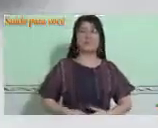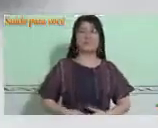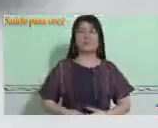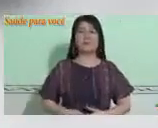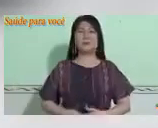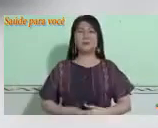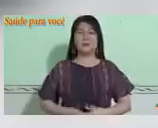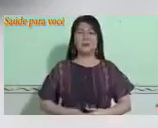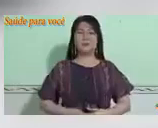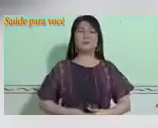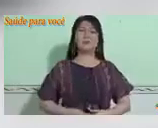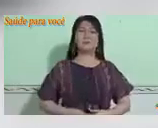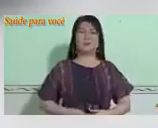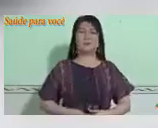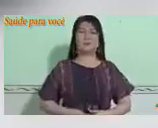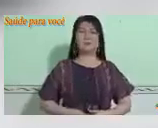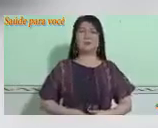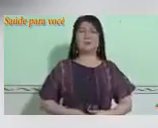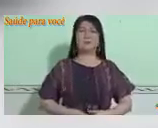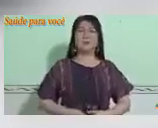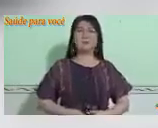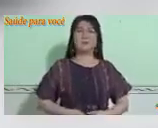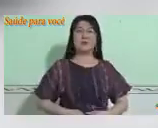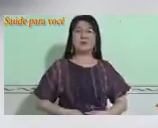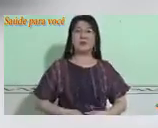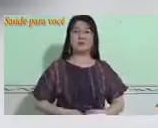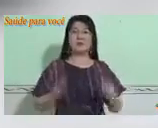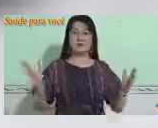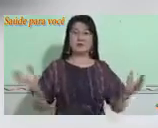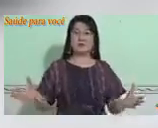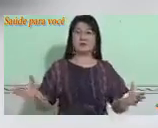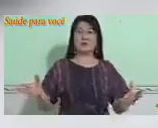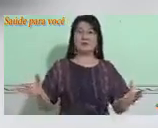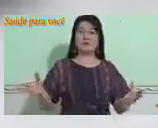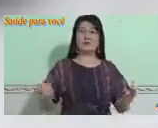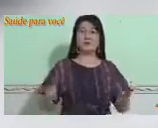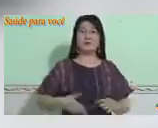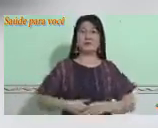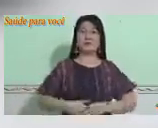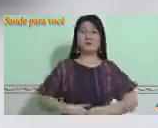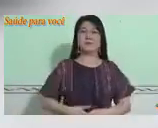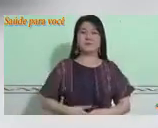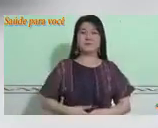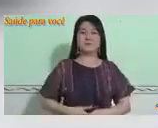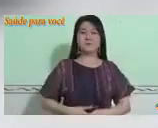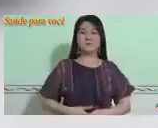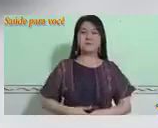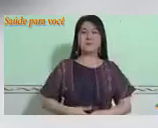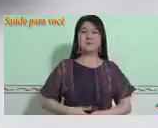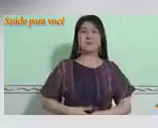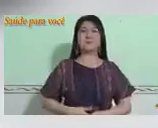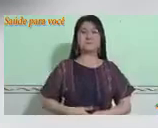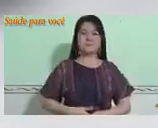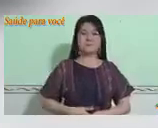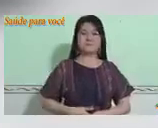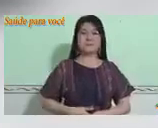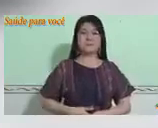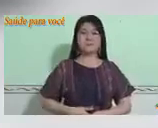Mesmo que não tenham sido observados sinais ou sintomas relacionados com máquina no momento da avaliação, vírgula,